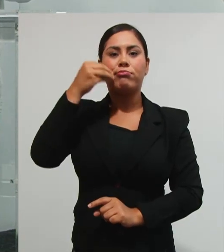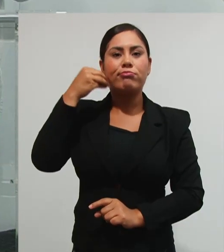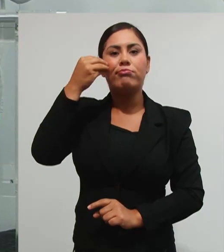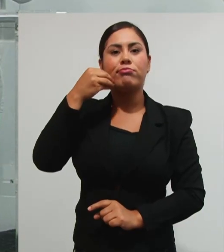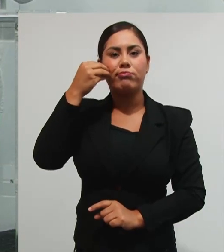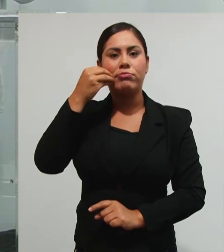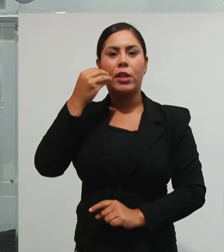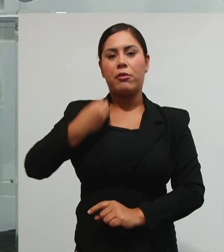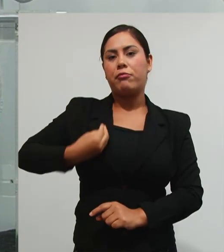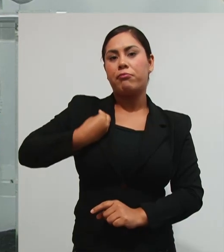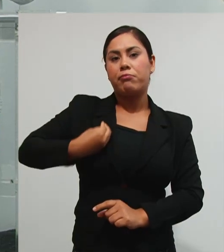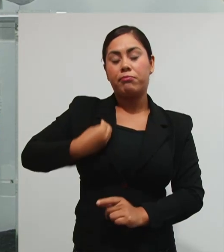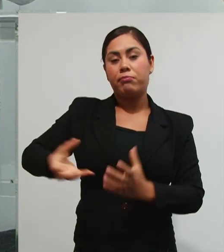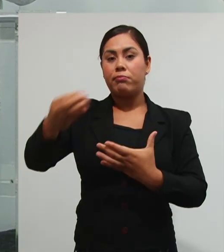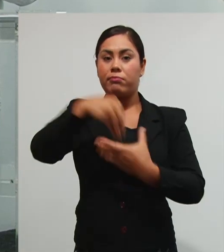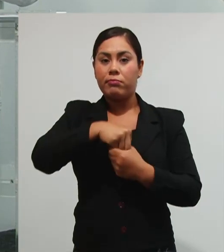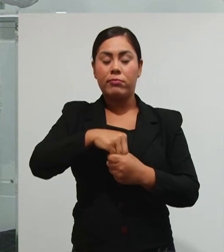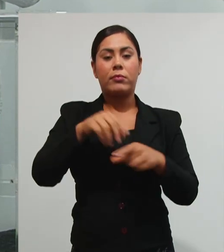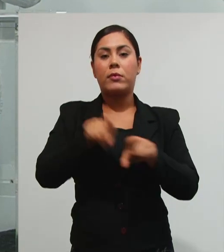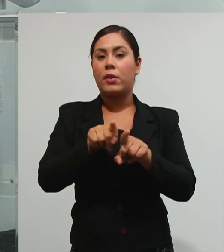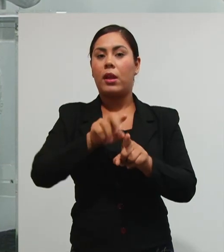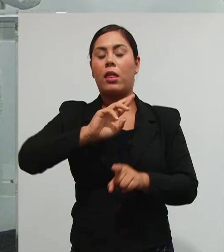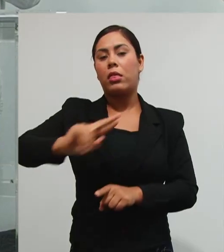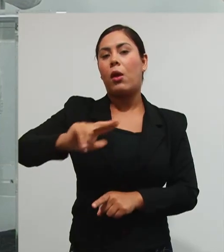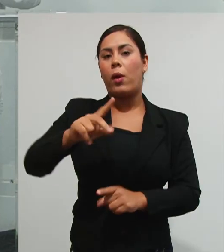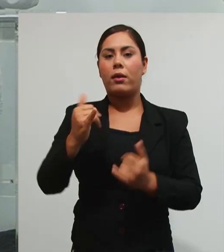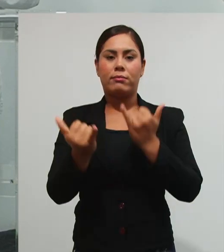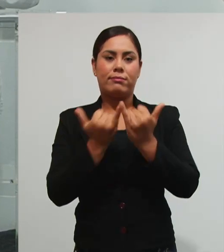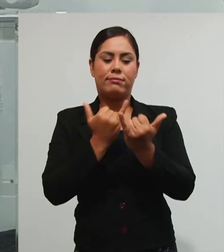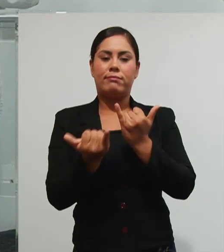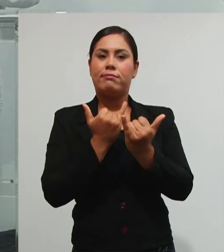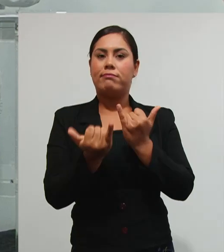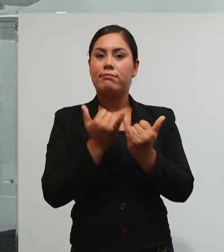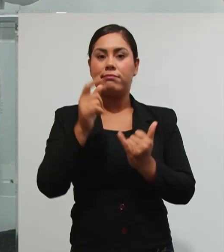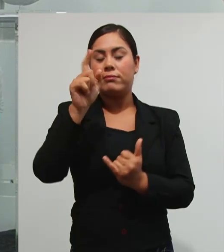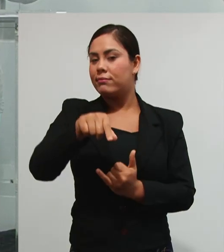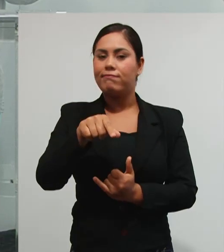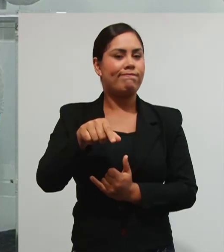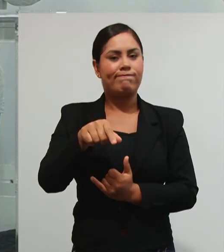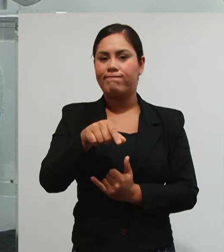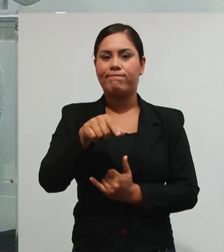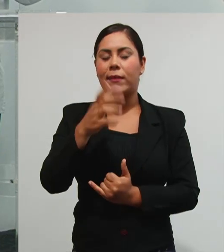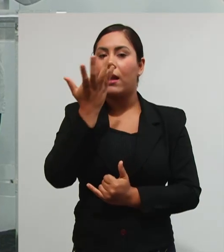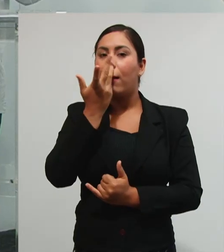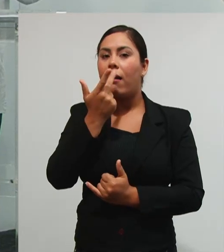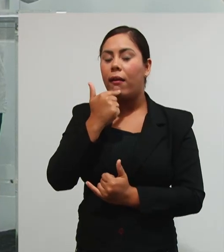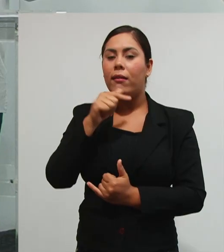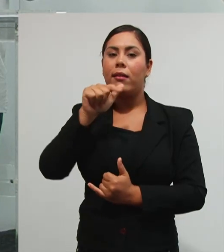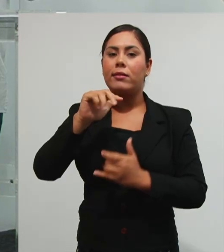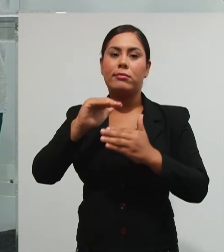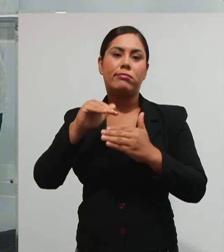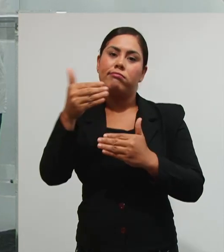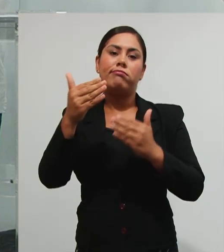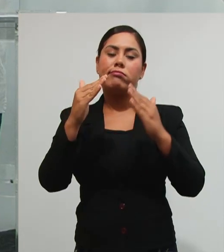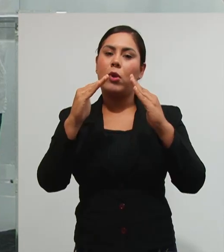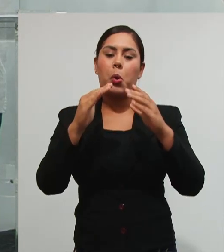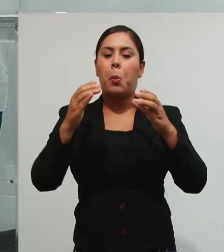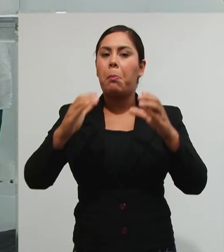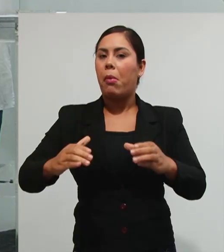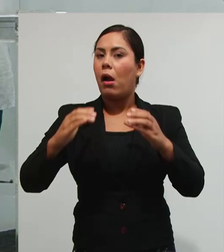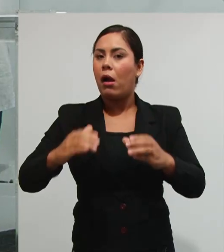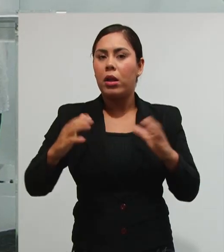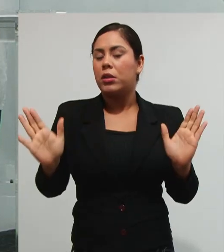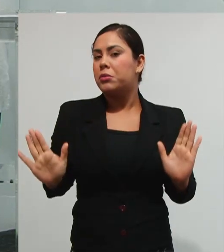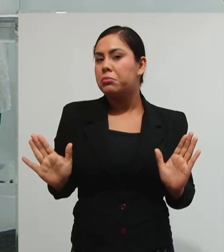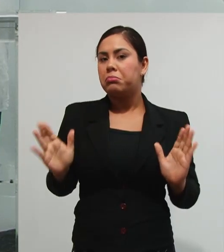que ele vive, que não devem ser nada parecidas, por exemplo, com as crianças que moram num bairro